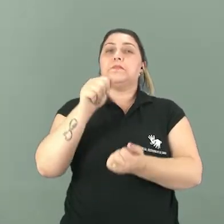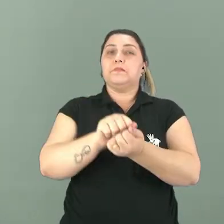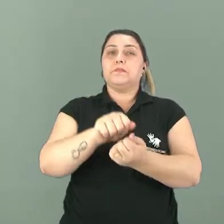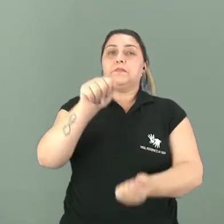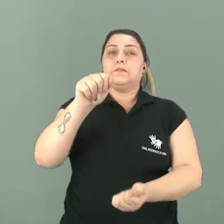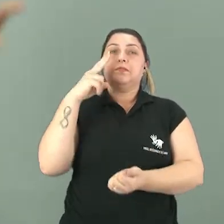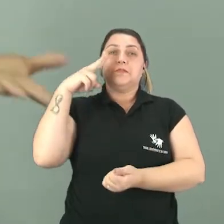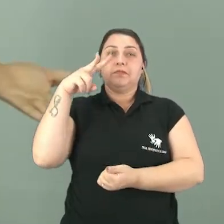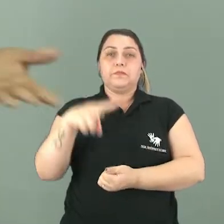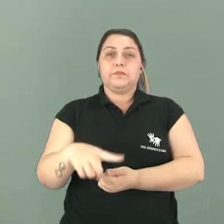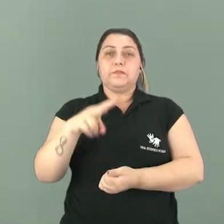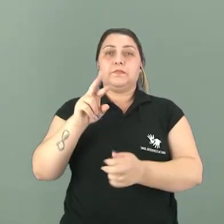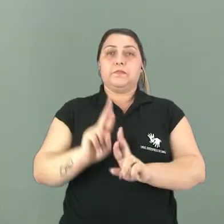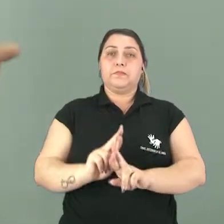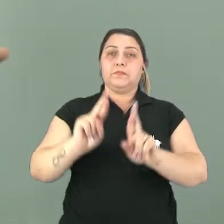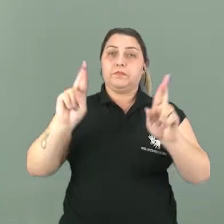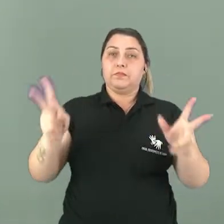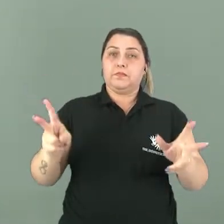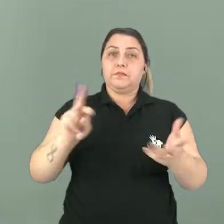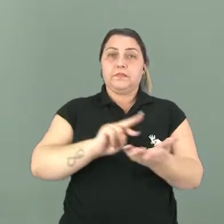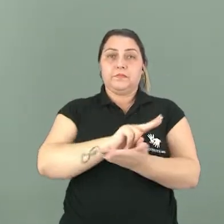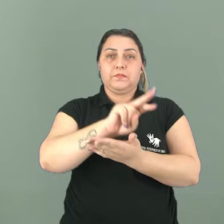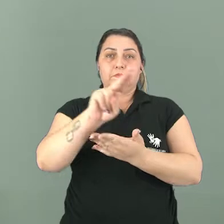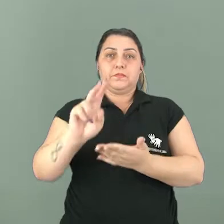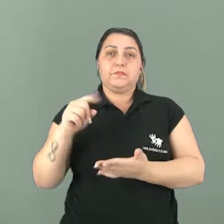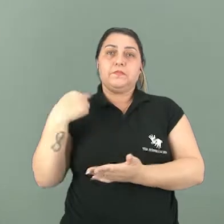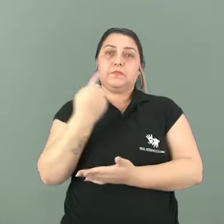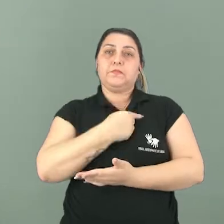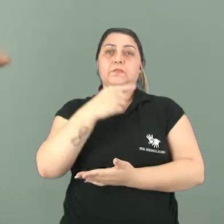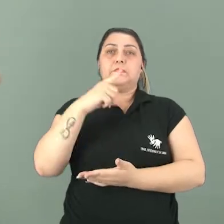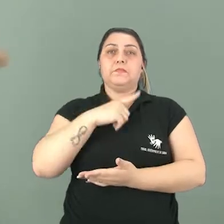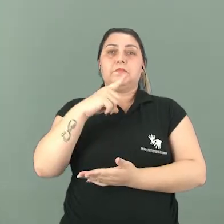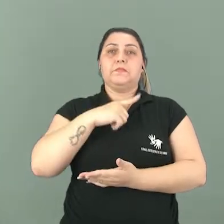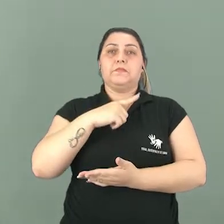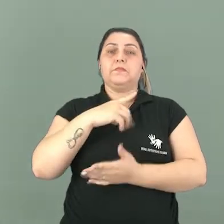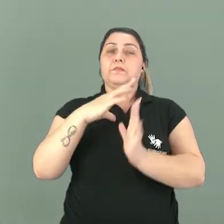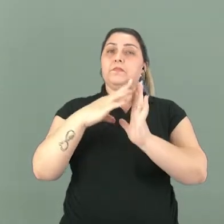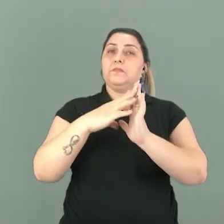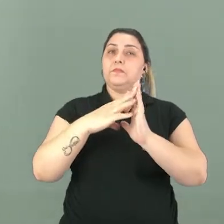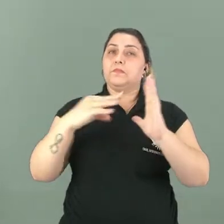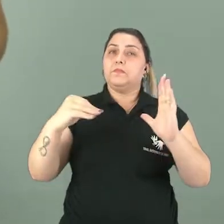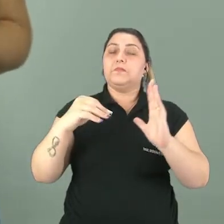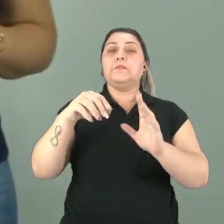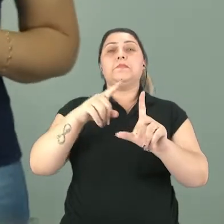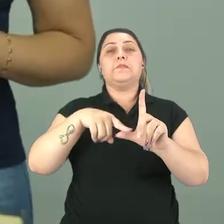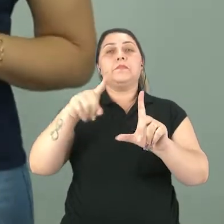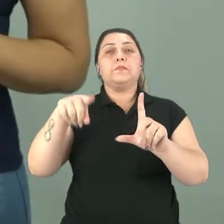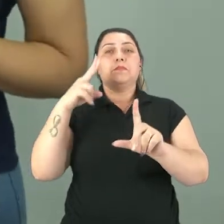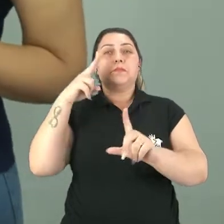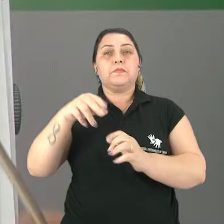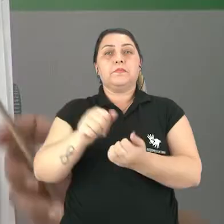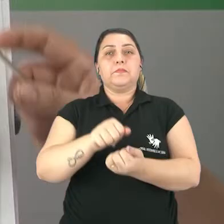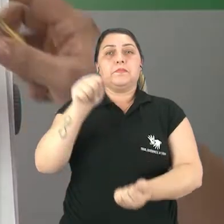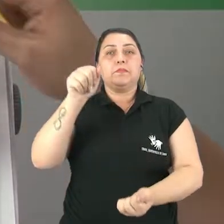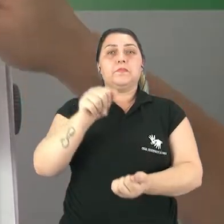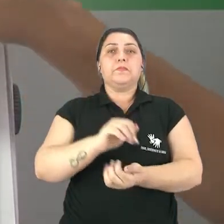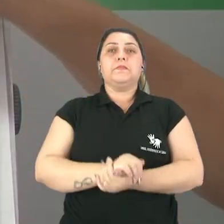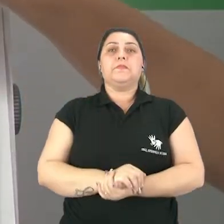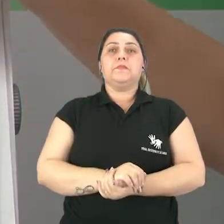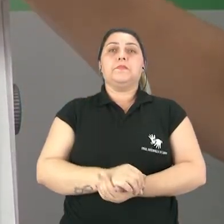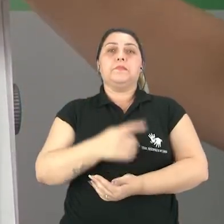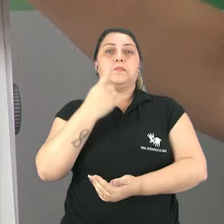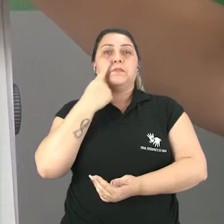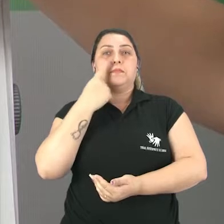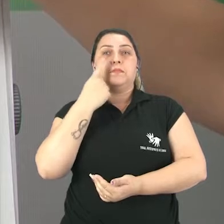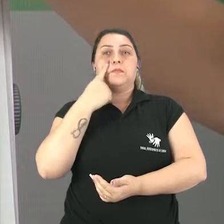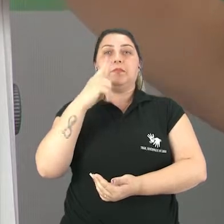para você ver as diferenças, as variações que nós temos em modelos de gráficos. Observem aí comigo no cartaz. Olhem